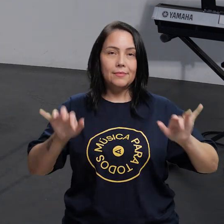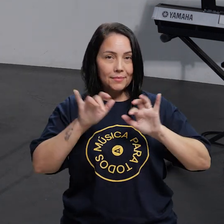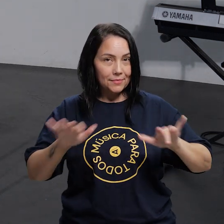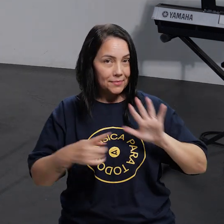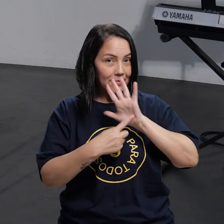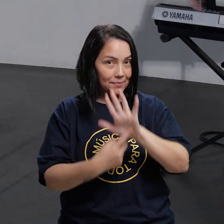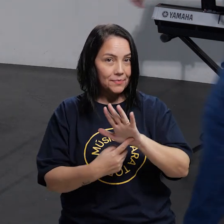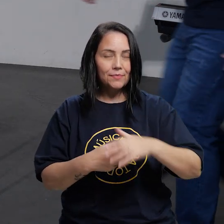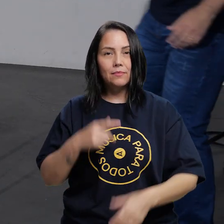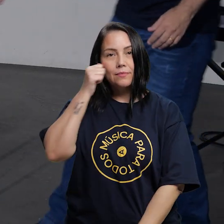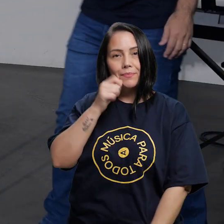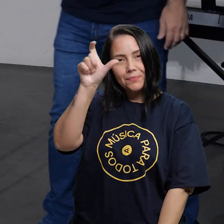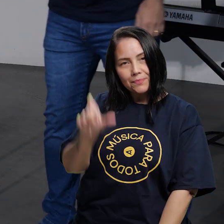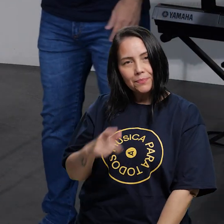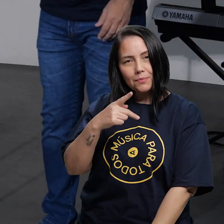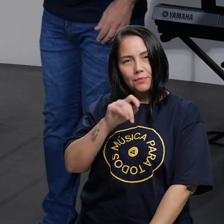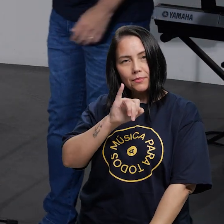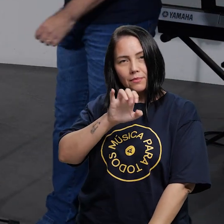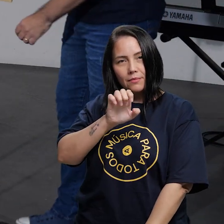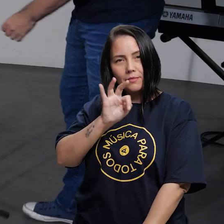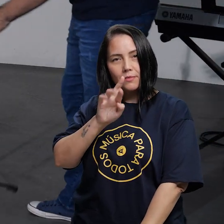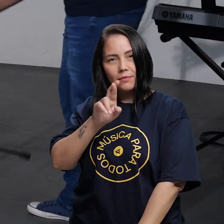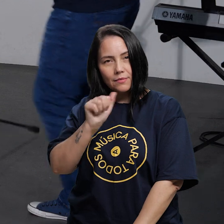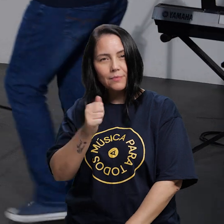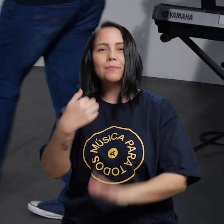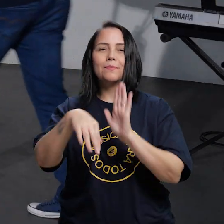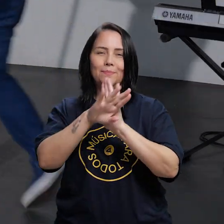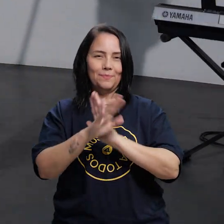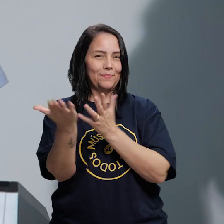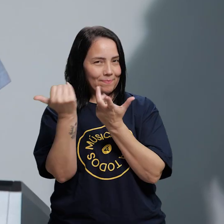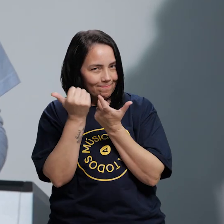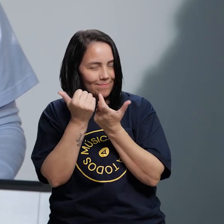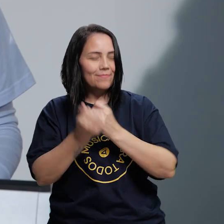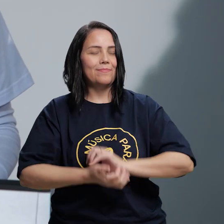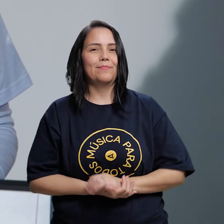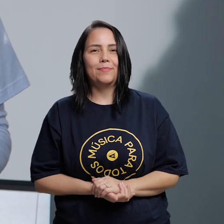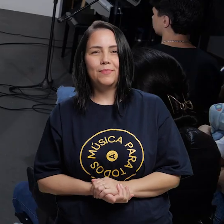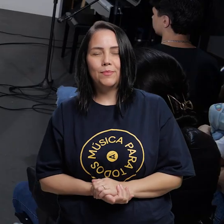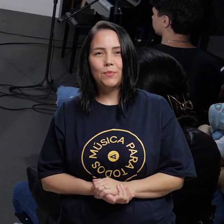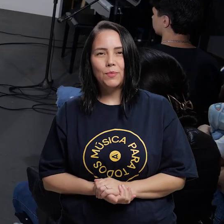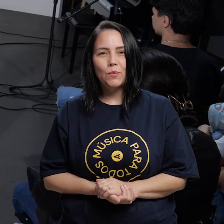Pietra. Pietra chegou aí, que eu não tinha visto ela antes. Chegou, Pietra. Vem cá.